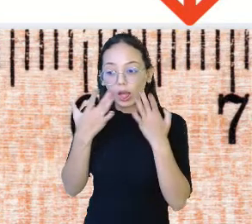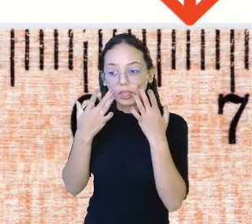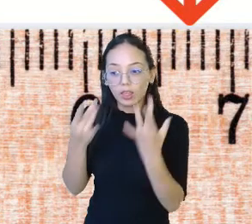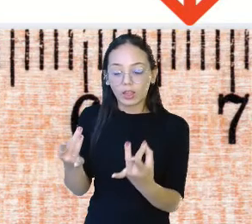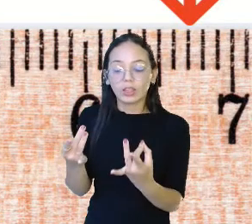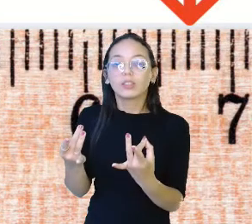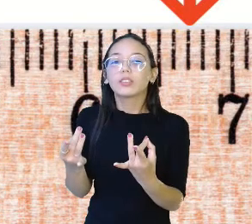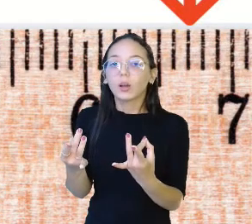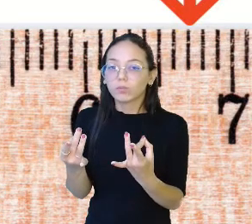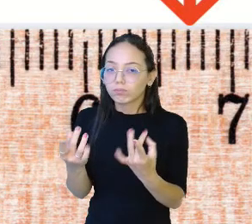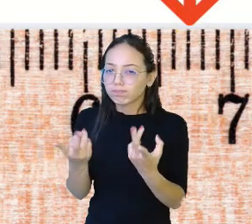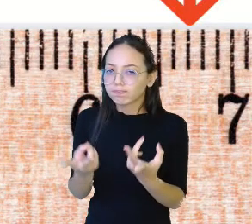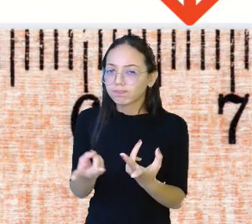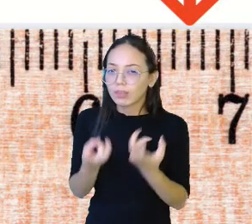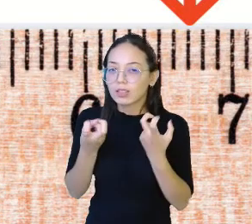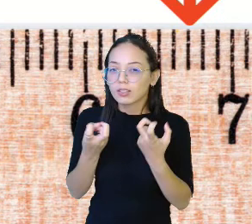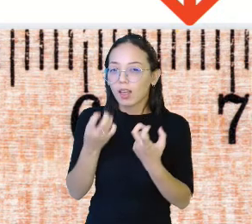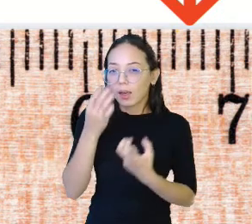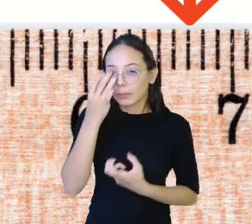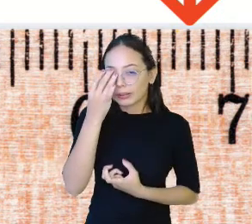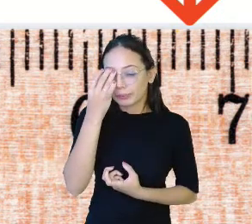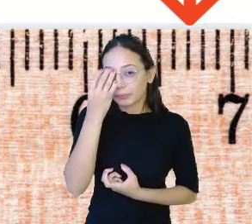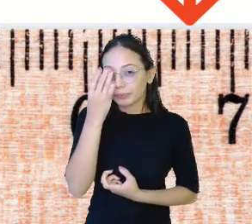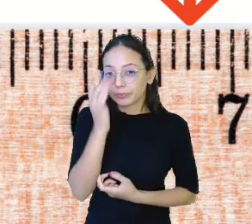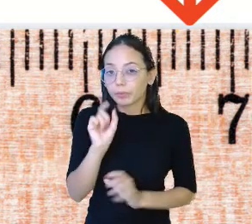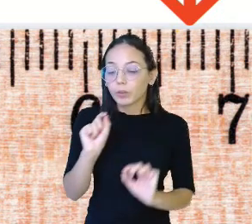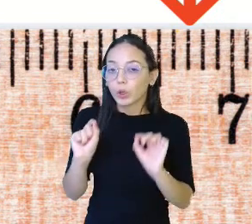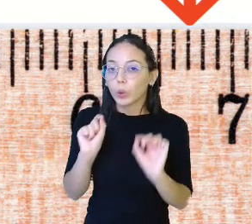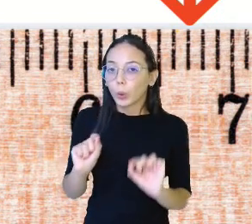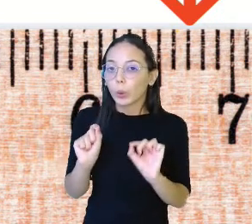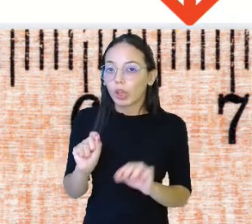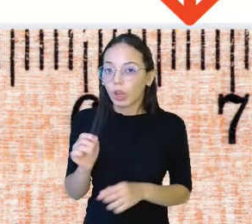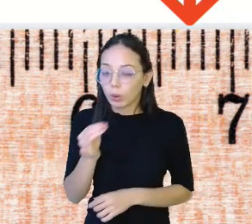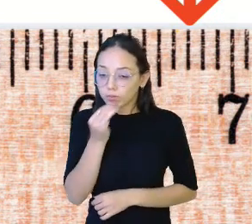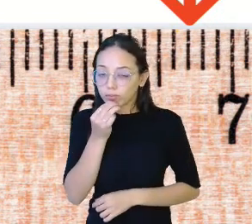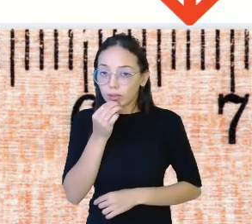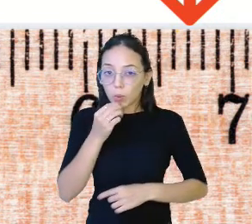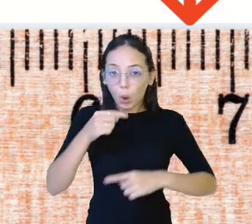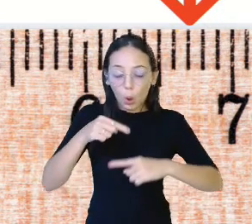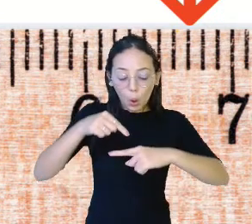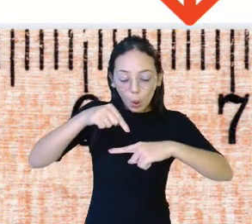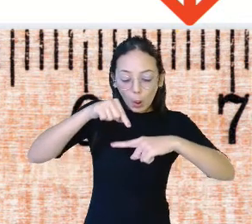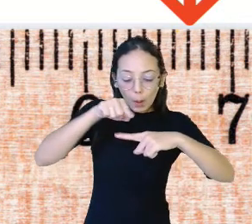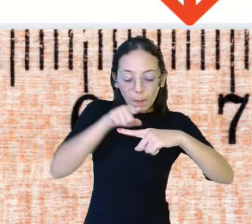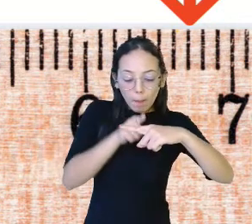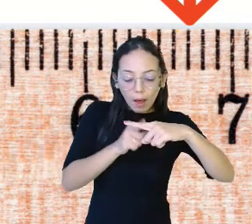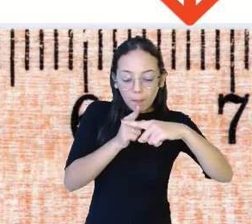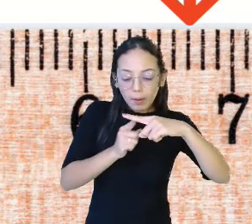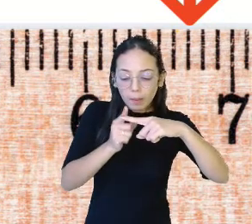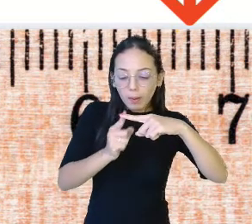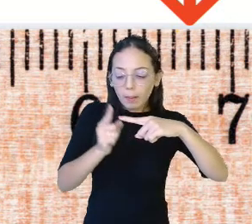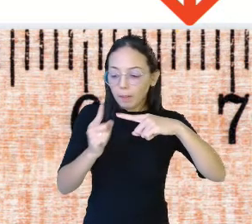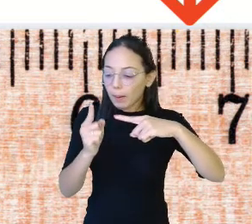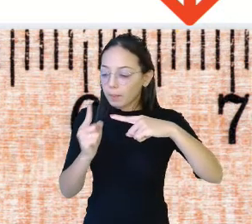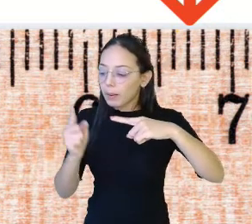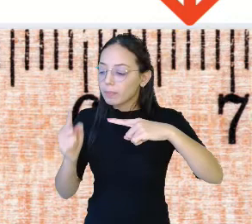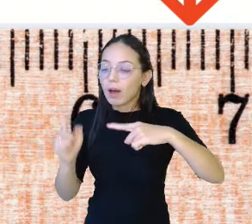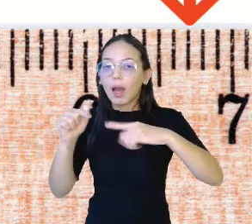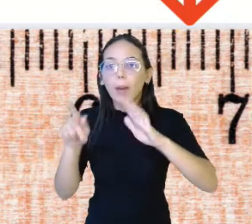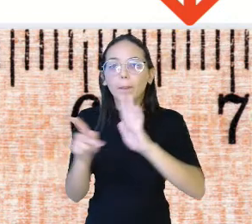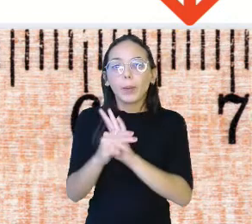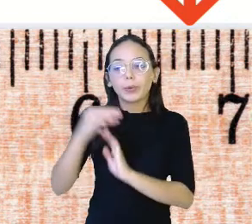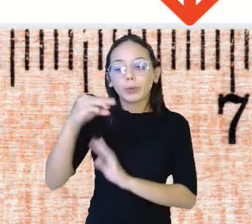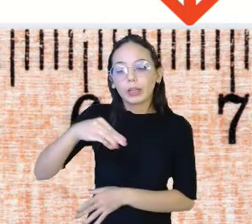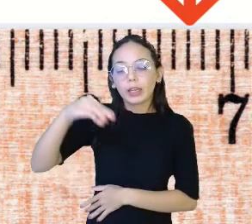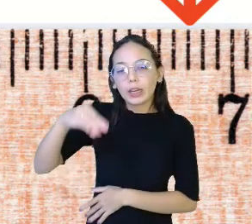atento. Percebe, quinto ano, que cada tracinho pequeno desse é 1 milímetro? Agora,